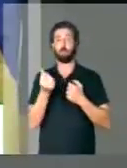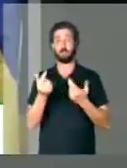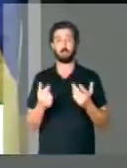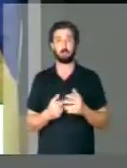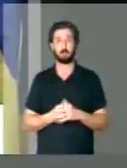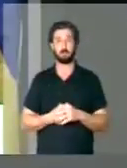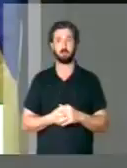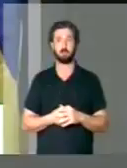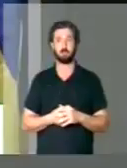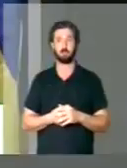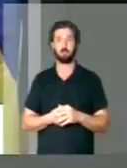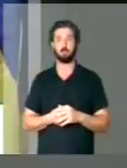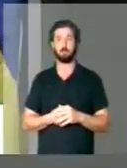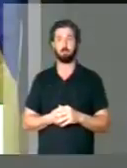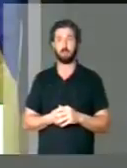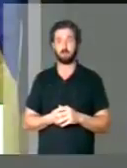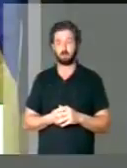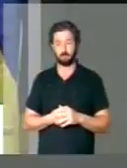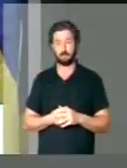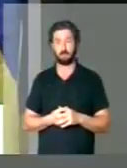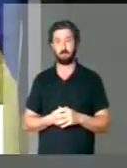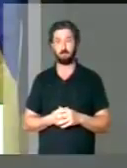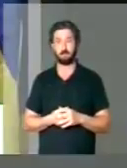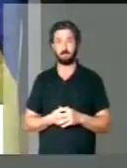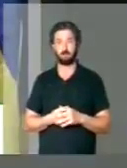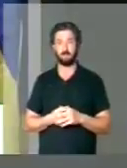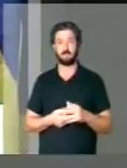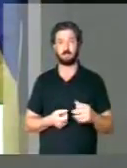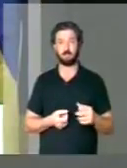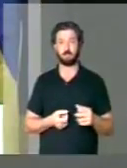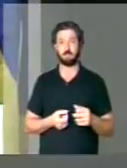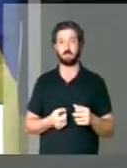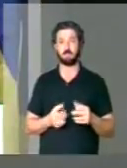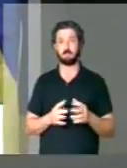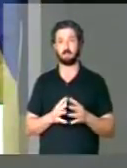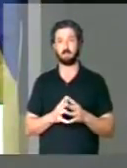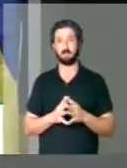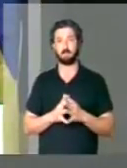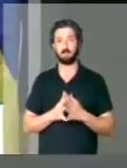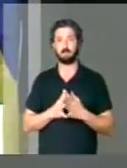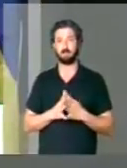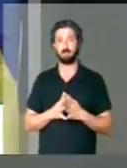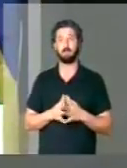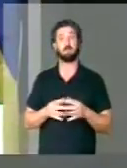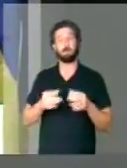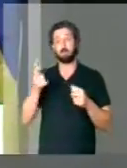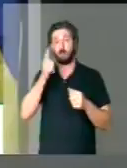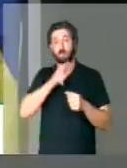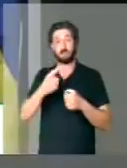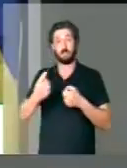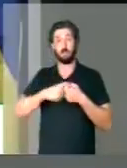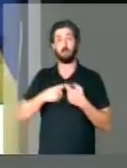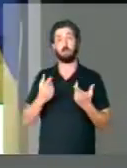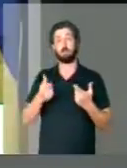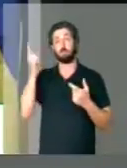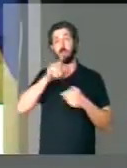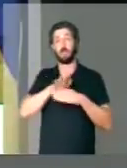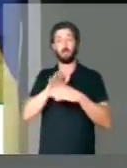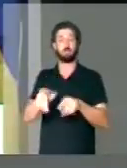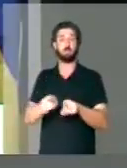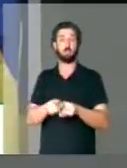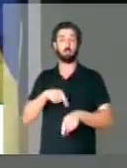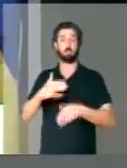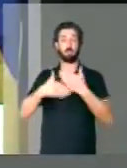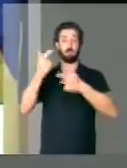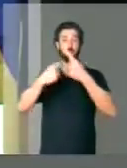financeiro. Afinal de contas, o capital privado não é necessariamente para fazer filantropia, é para buscar retorno e ajudar no crescimento da